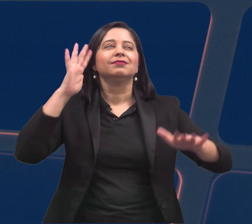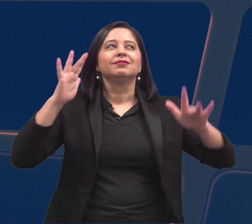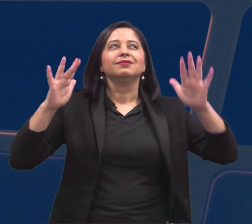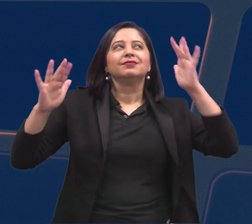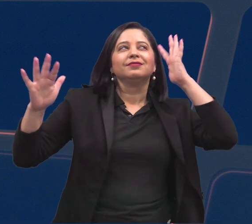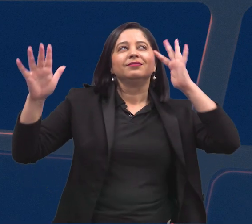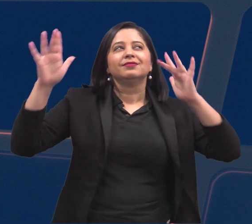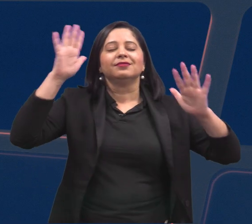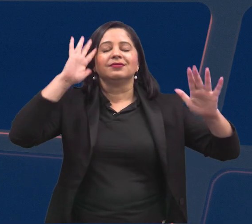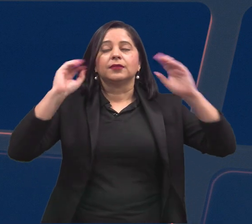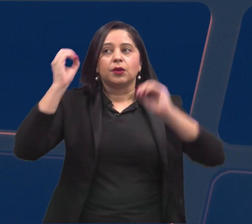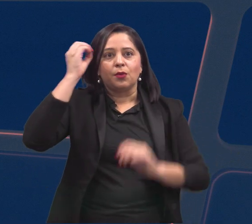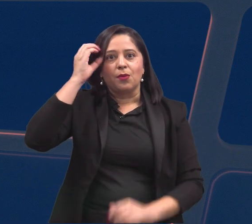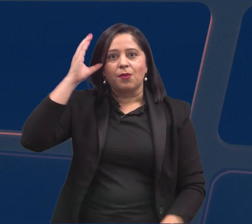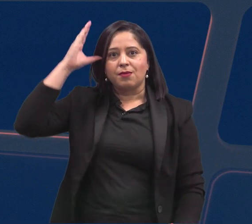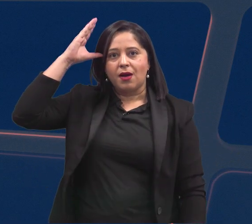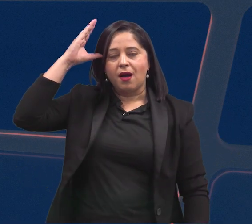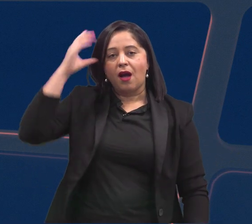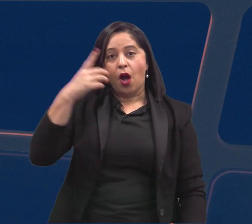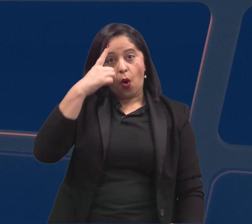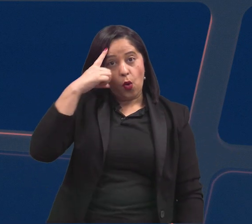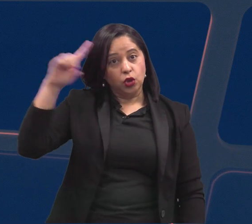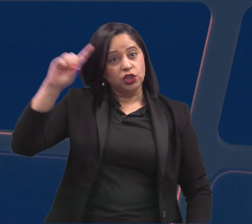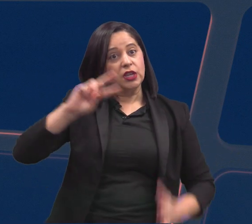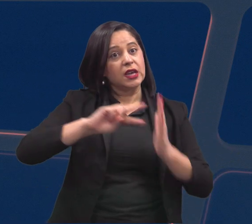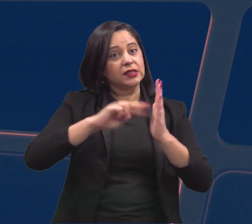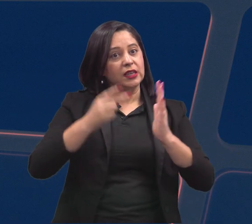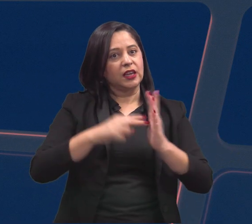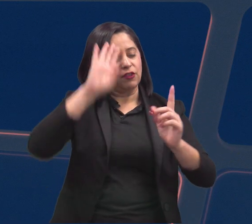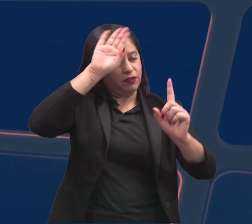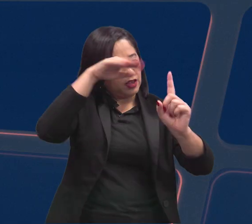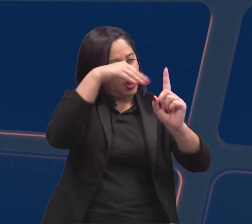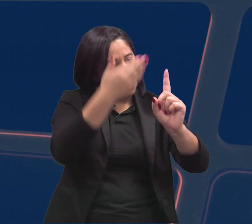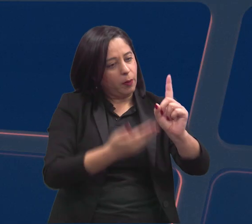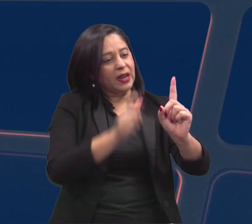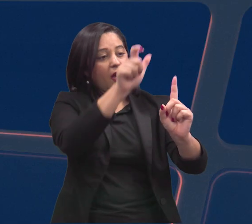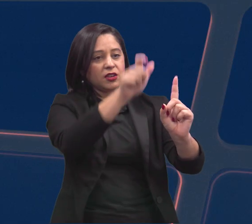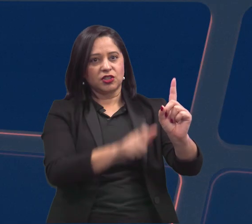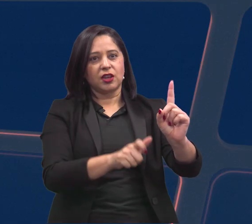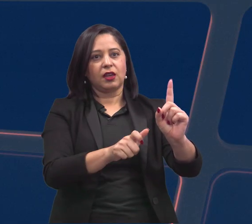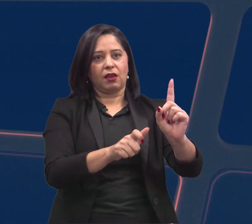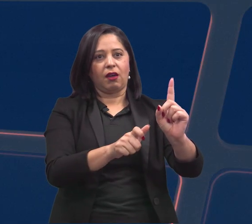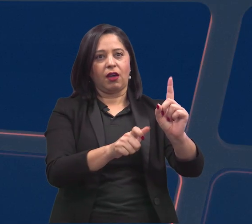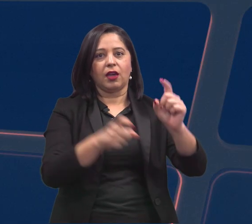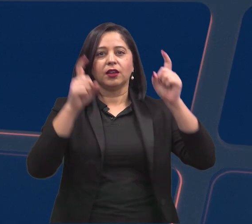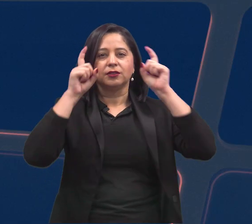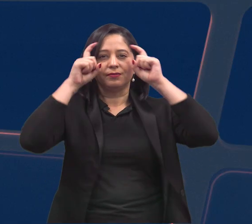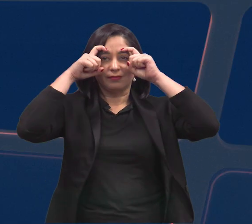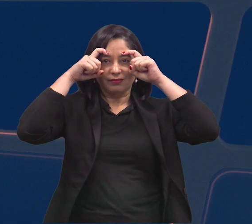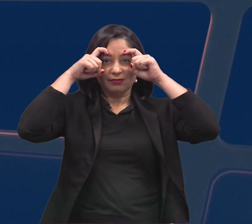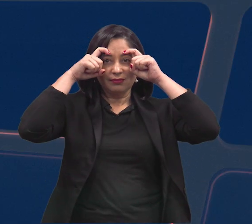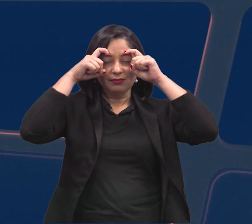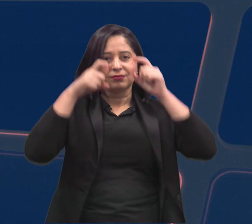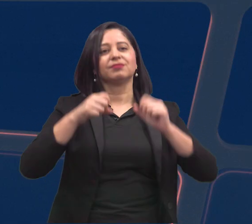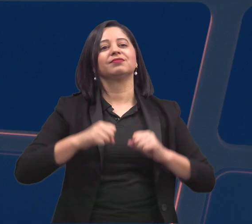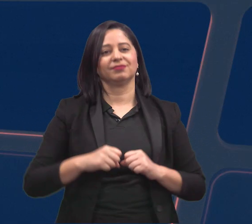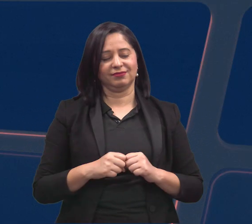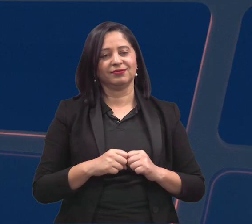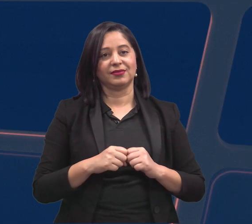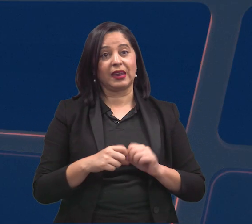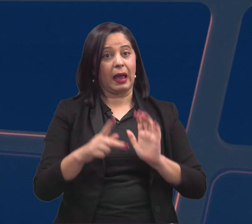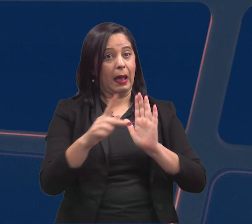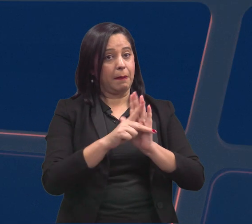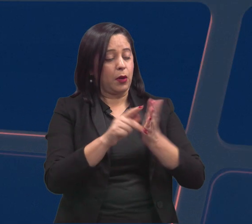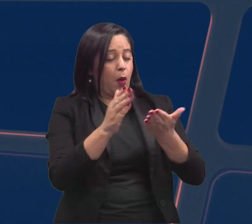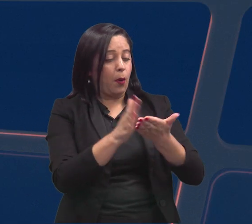da fantasia e do conhecimento. O dia é uma homenagem ao escritor Monteiro Lobato, considerado o pai da